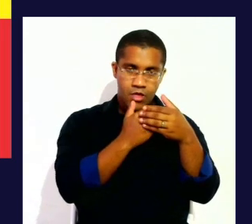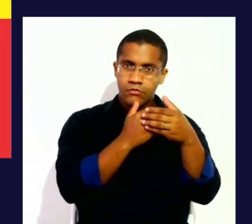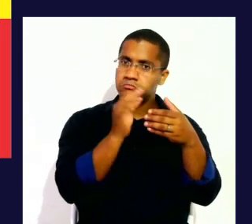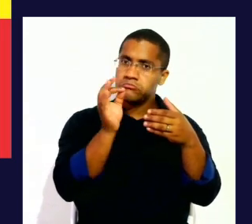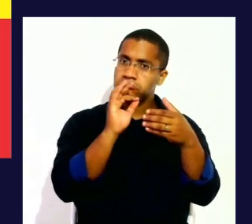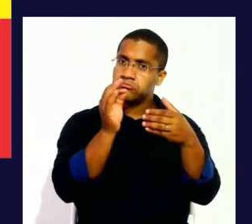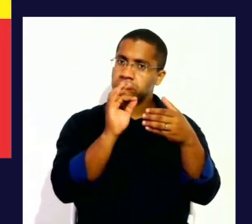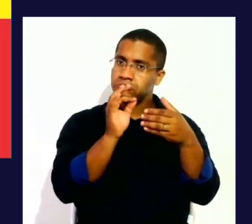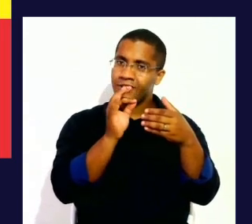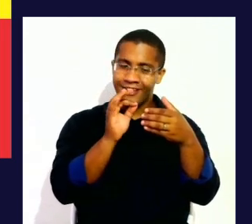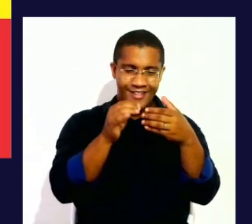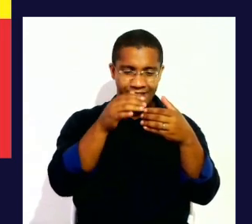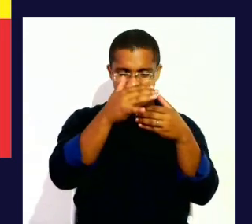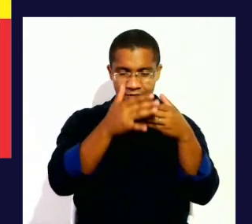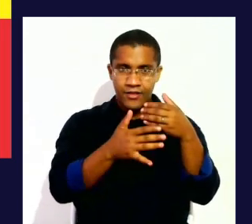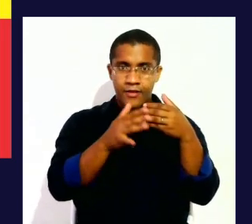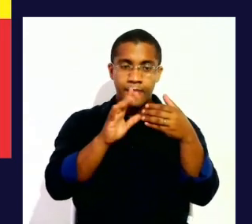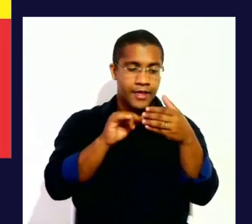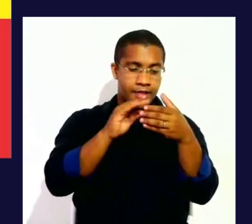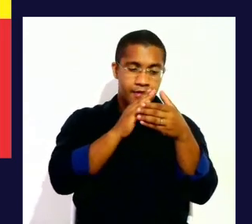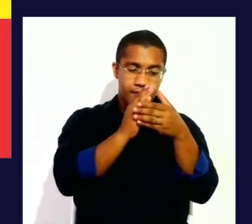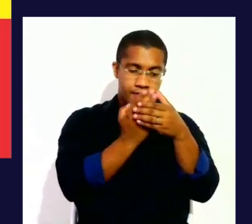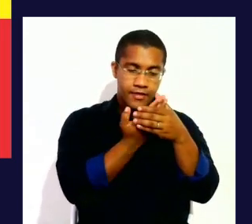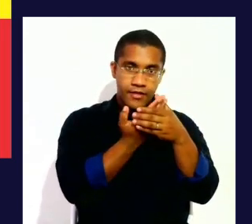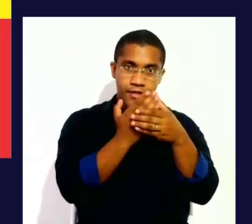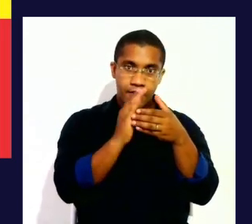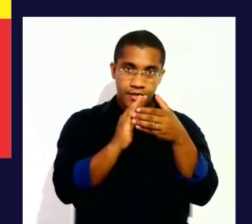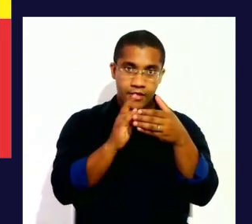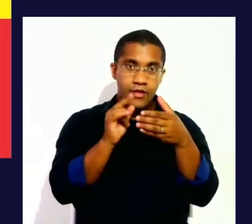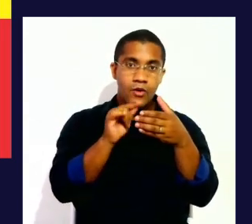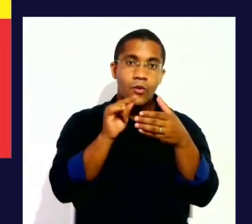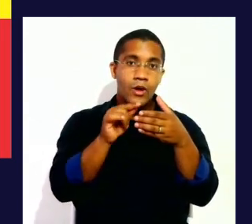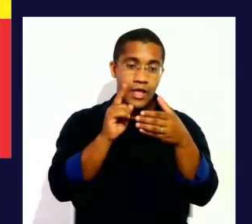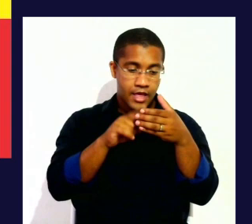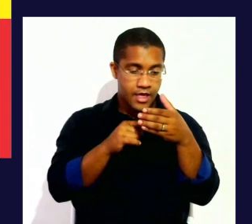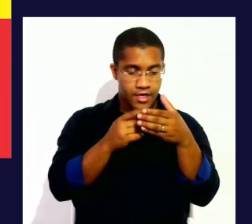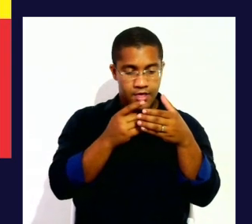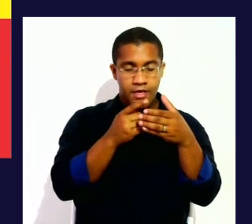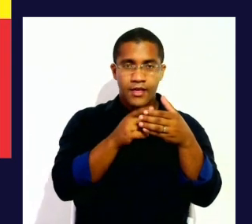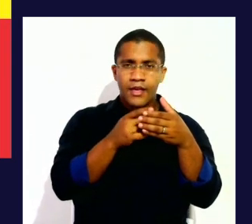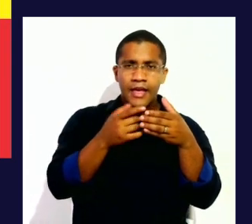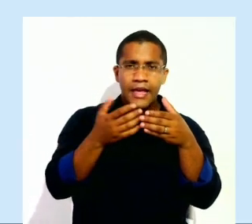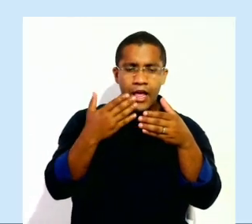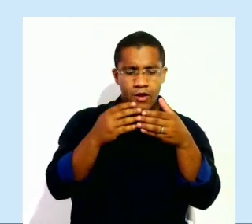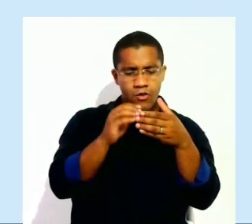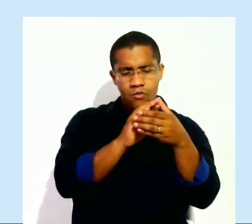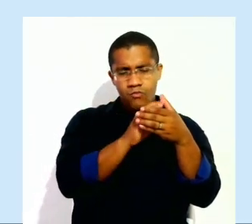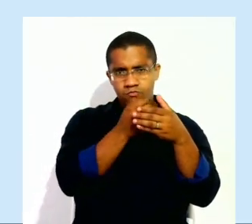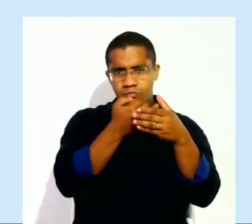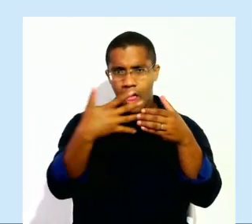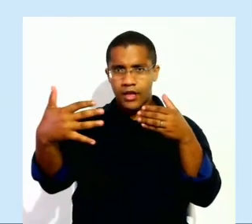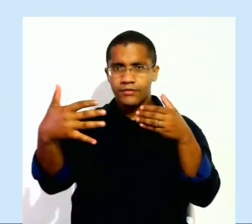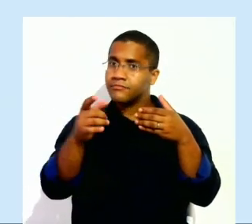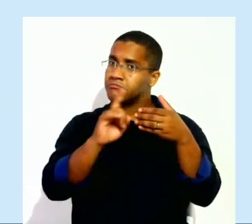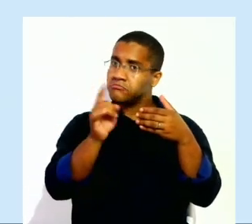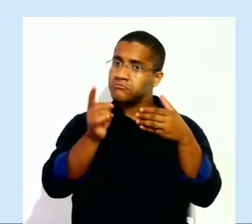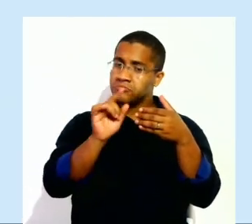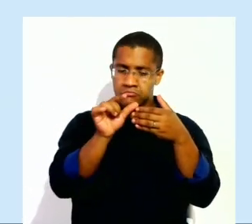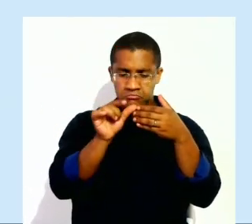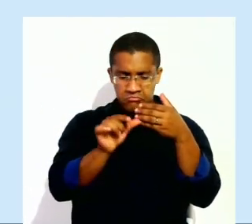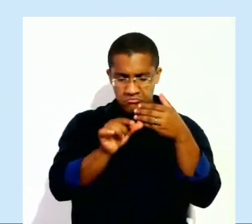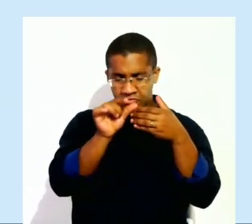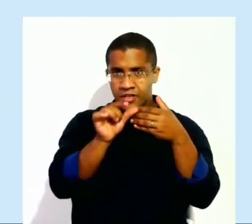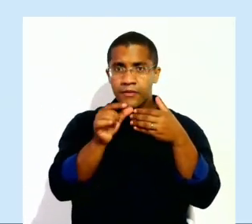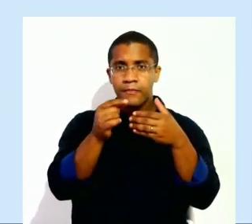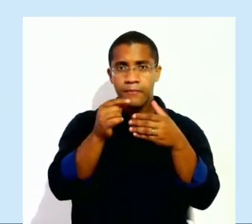nas paredes espalhadas, evitam as trocas de calor por radiação. E daí a gente tem